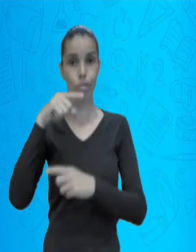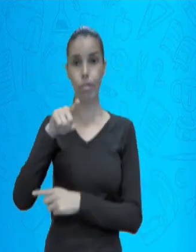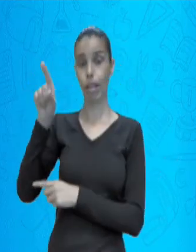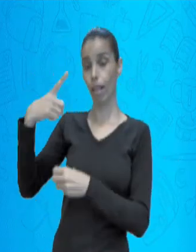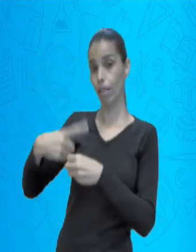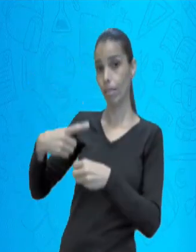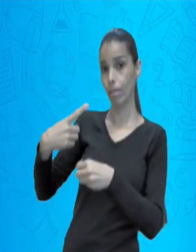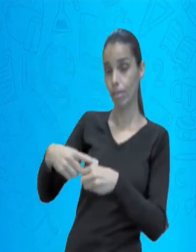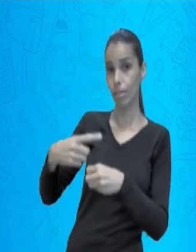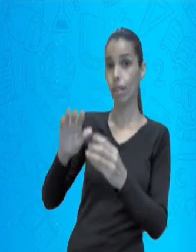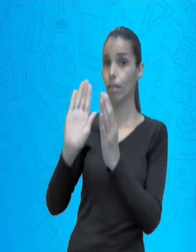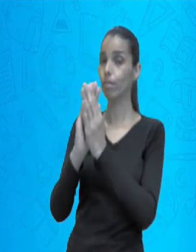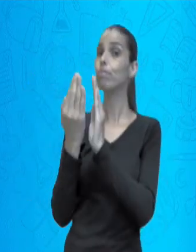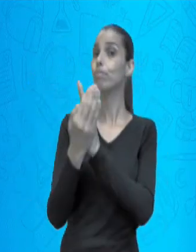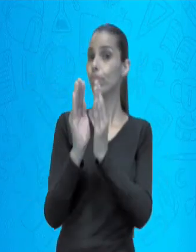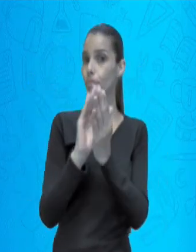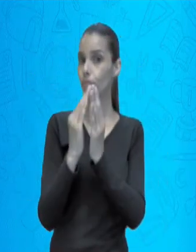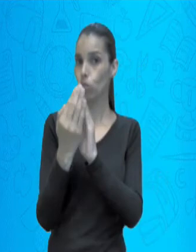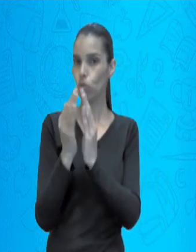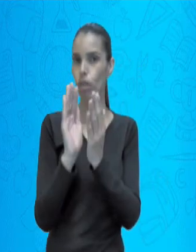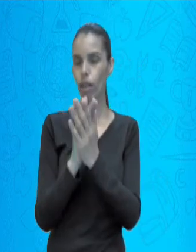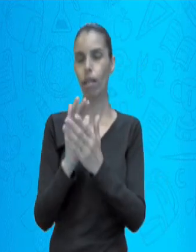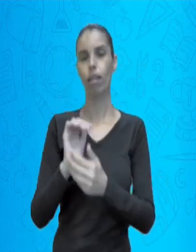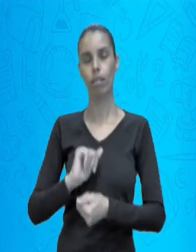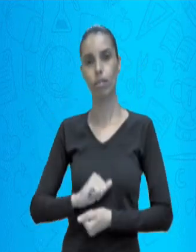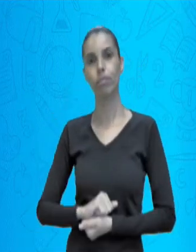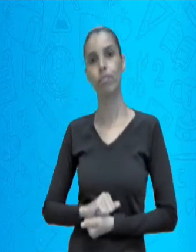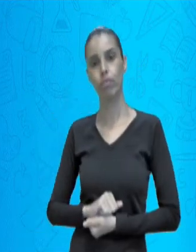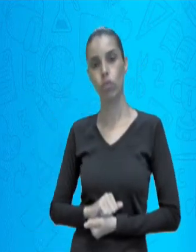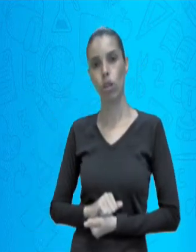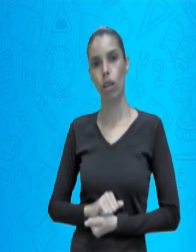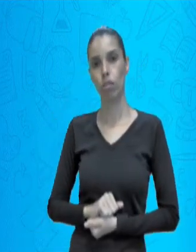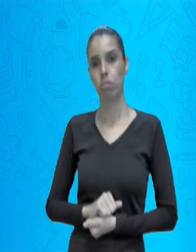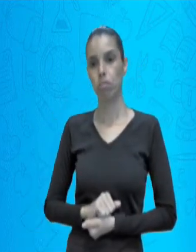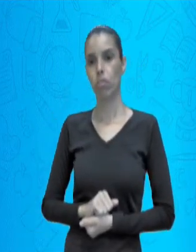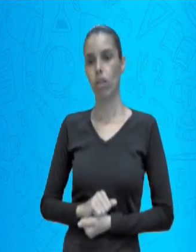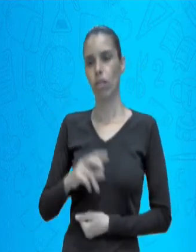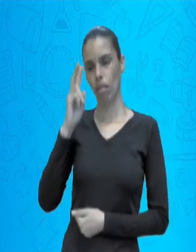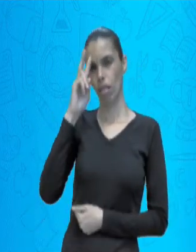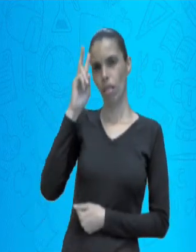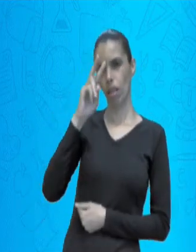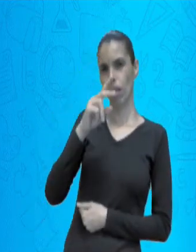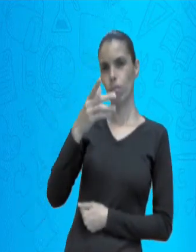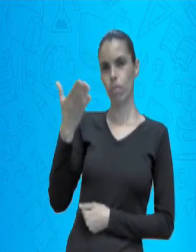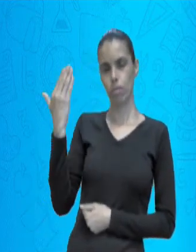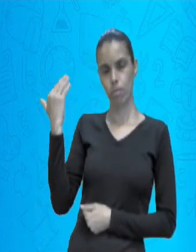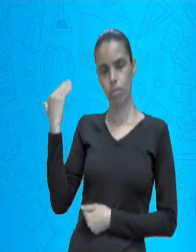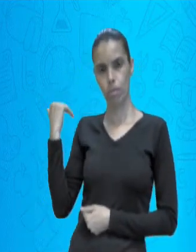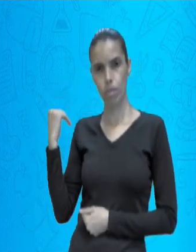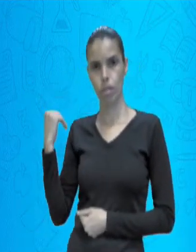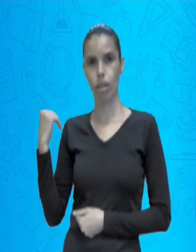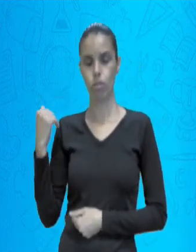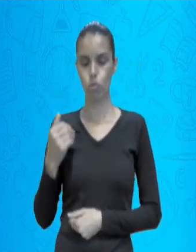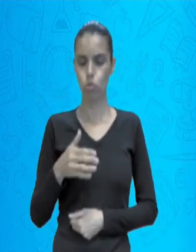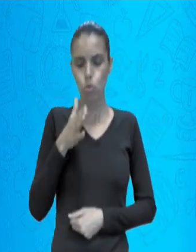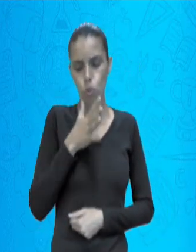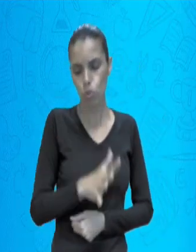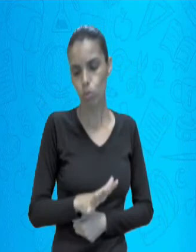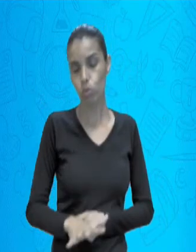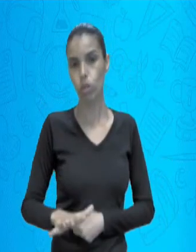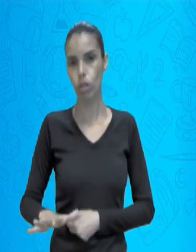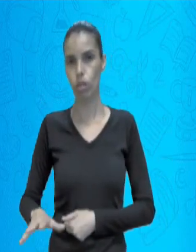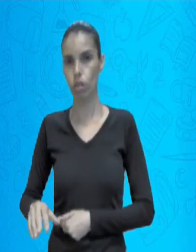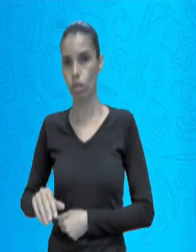Maluquinha. Quando ele era ainda pequeno, ele mudou para Conselheiro Pena,